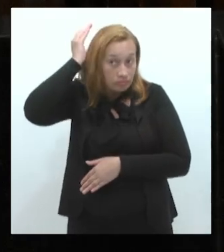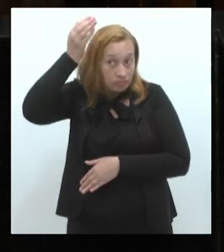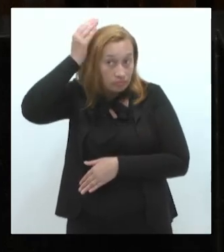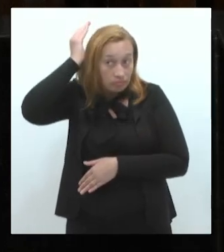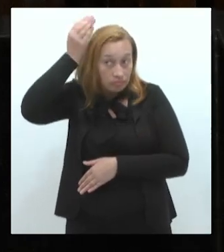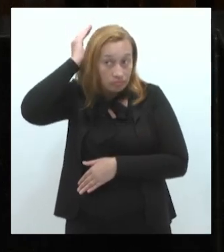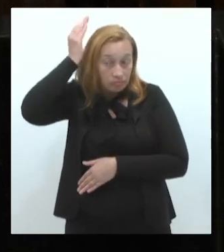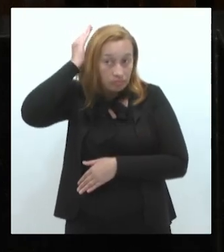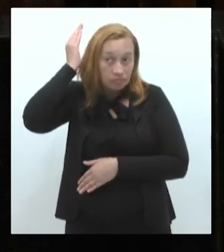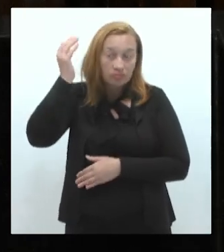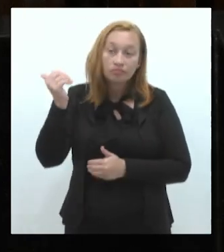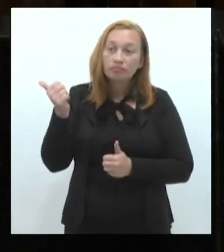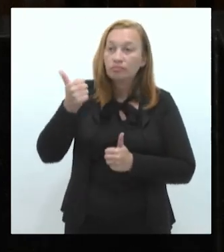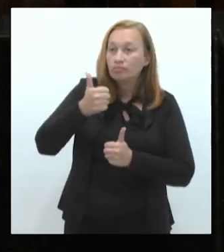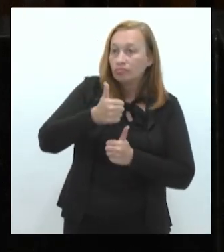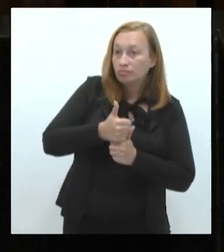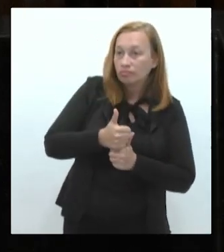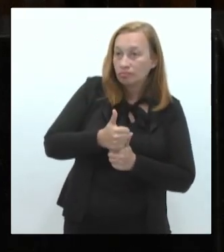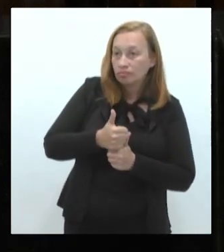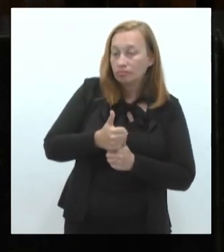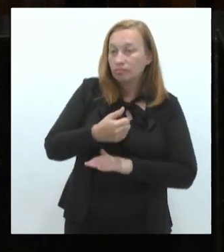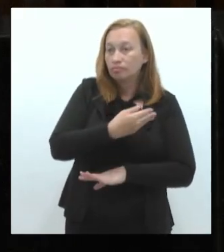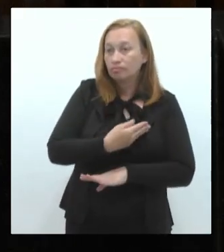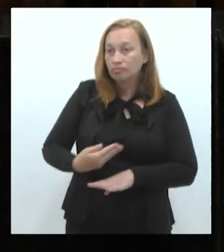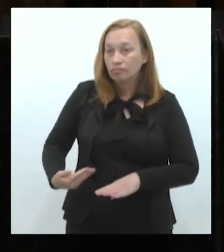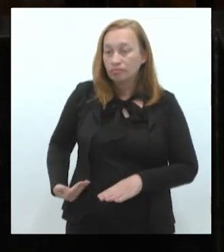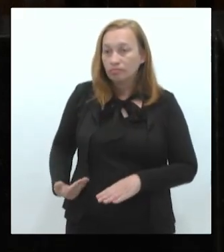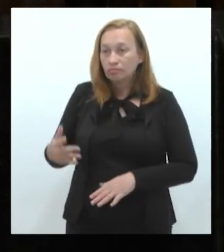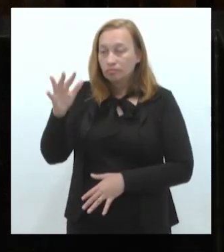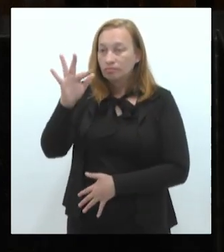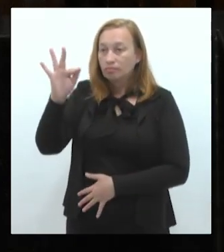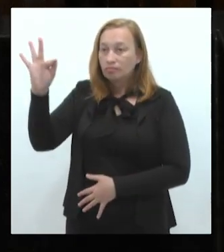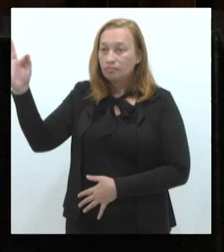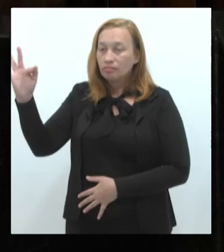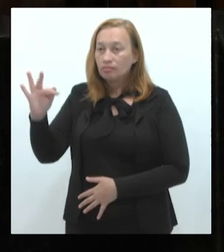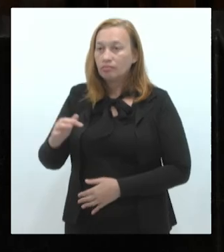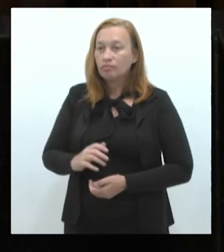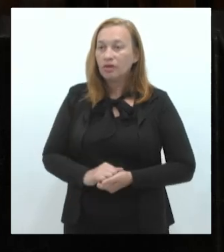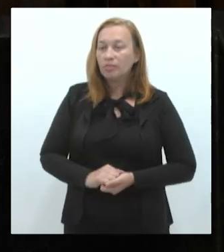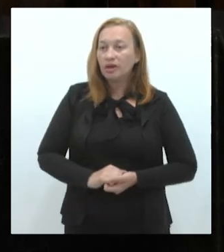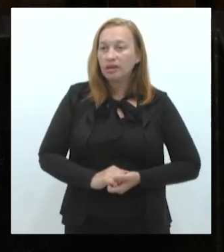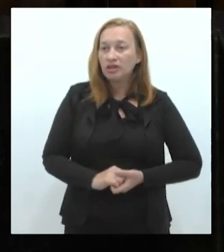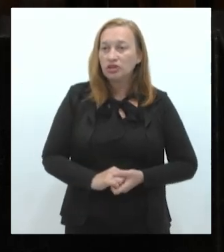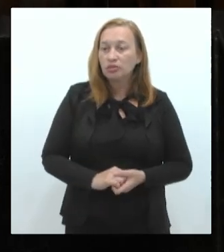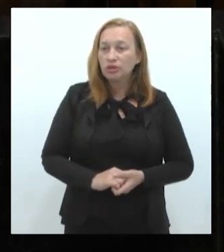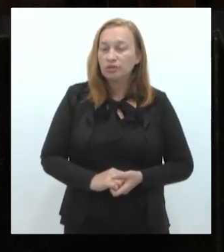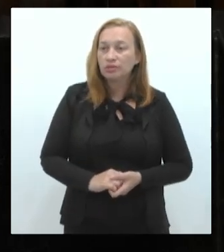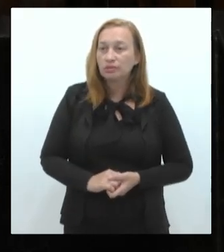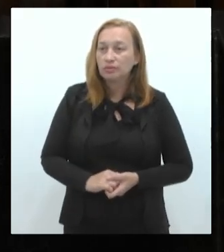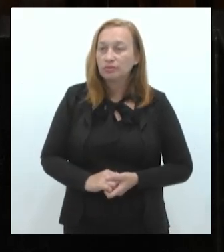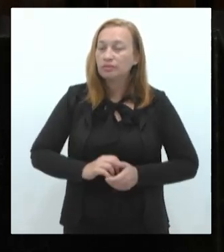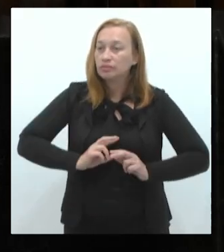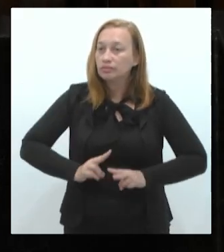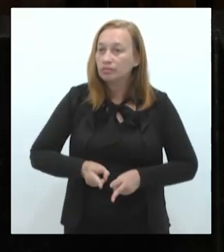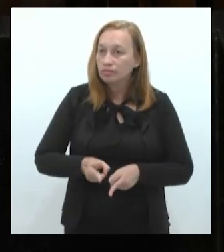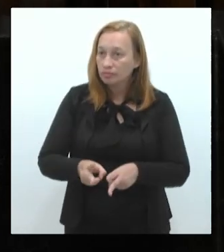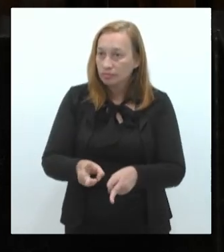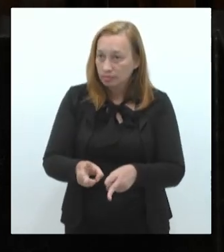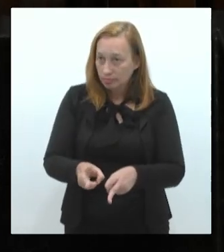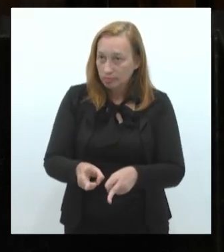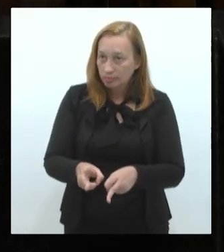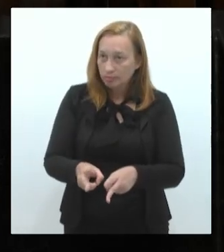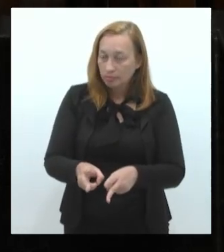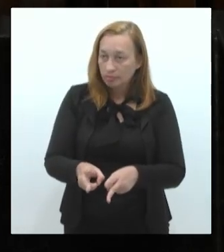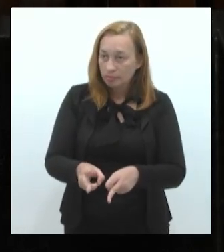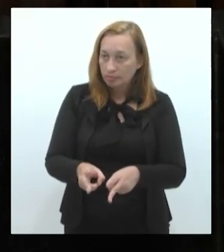é, assume o governo federal e que continuou depois nesse desgaste, digamos